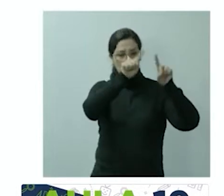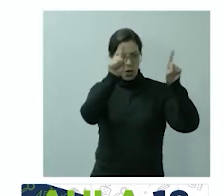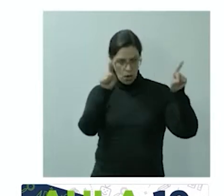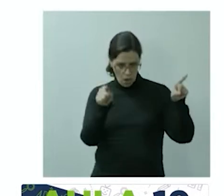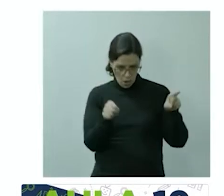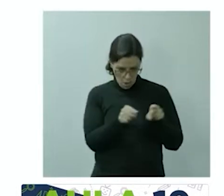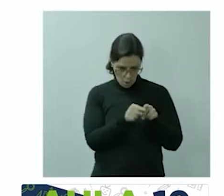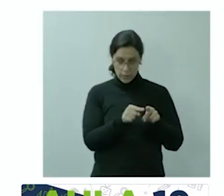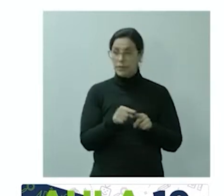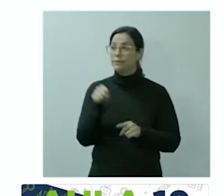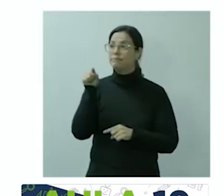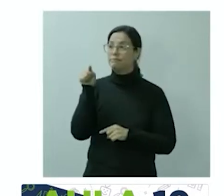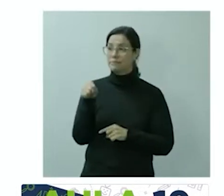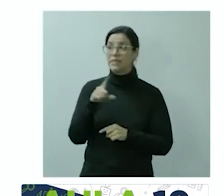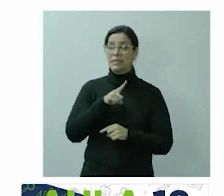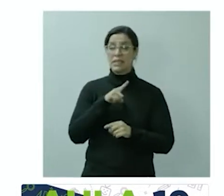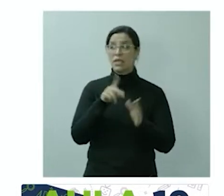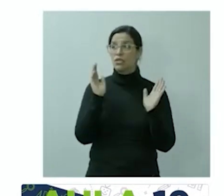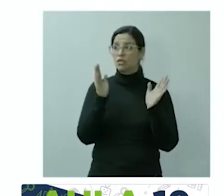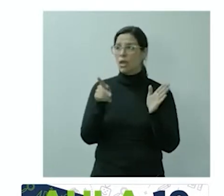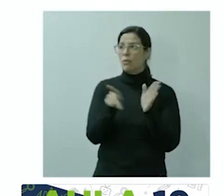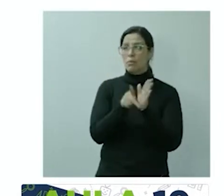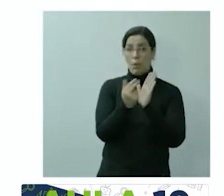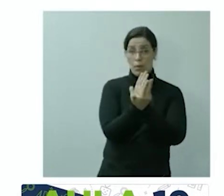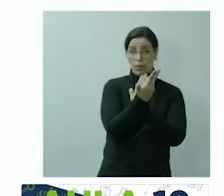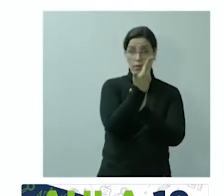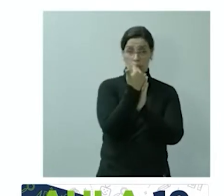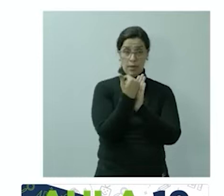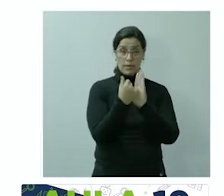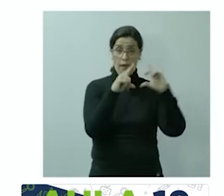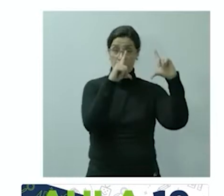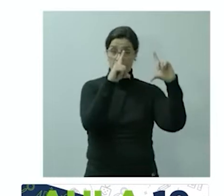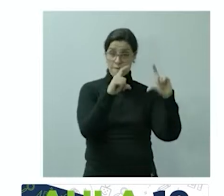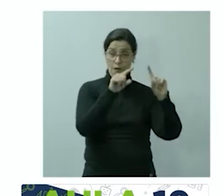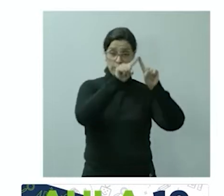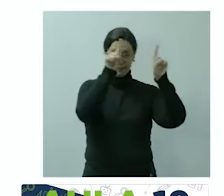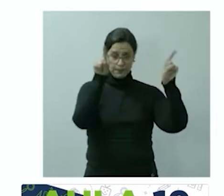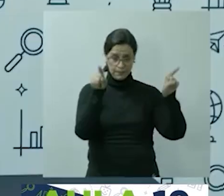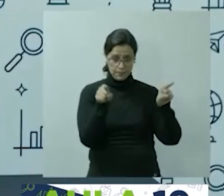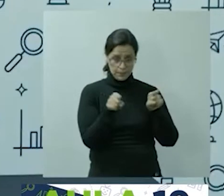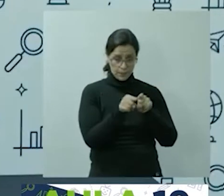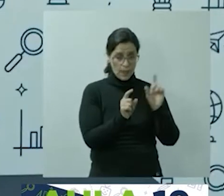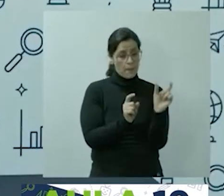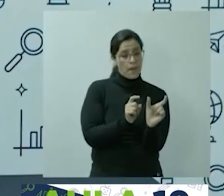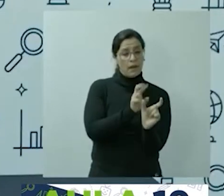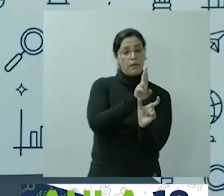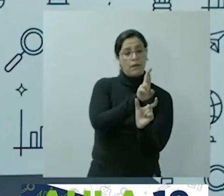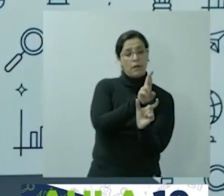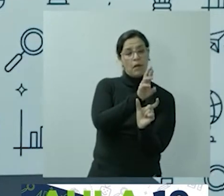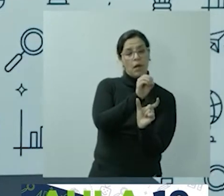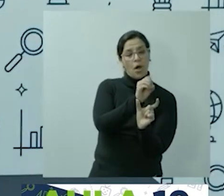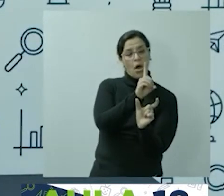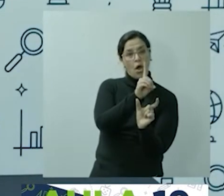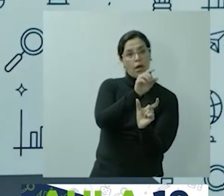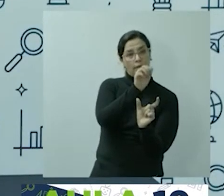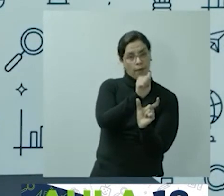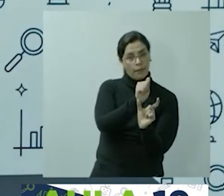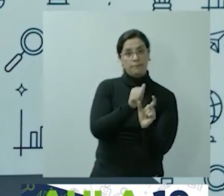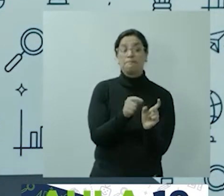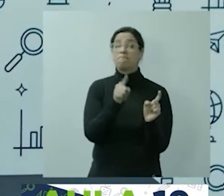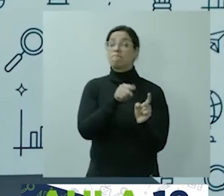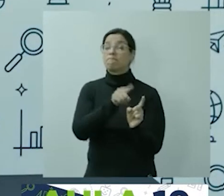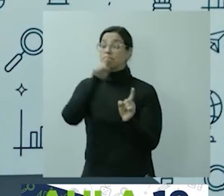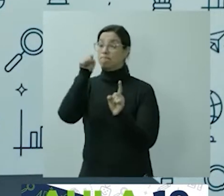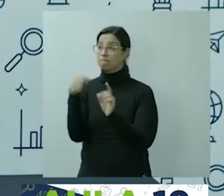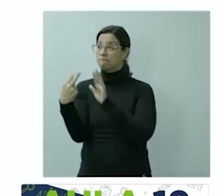Roda. Então, nós temos aqui o desenho da roda e a palavra roda. Depois,